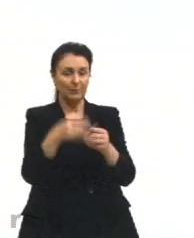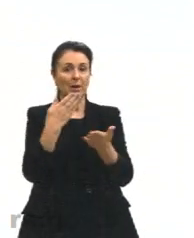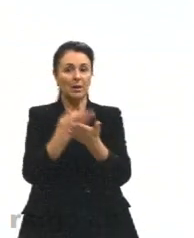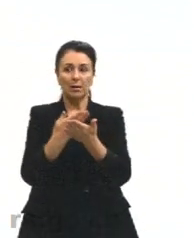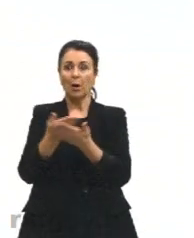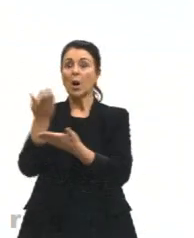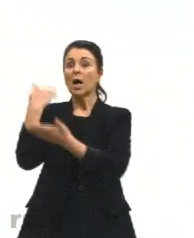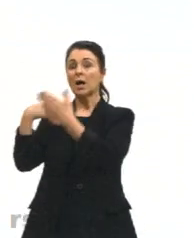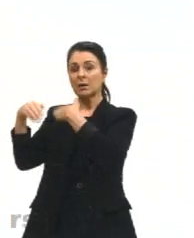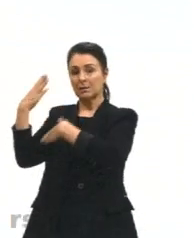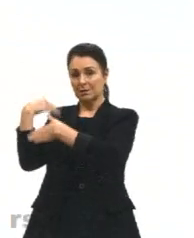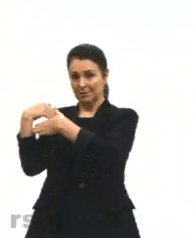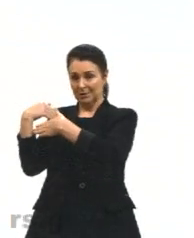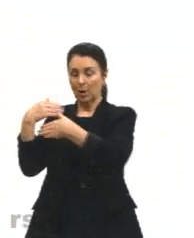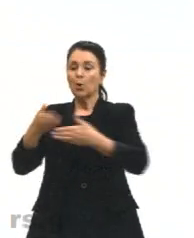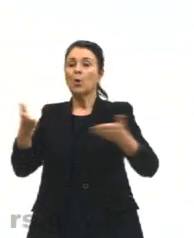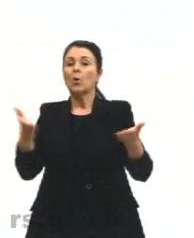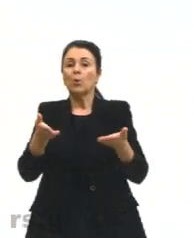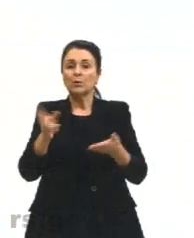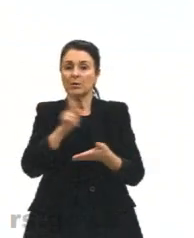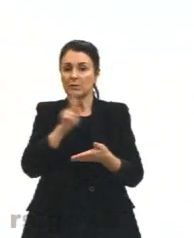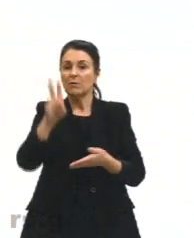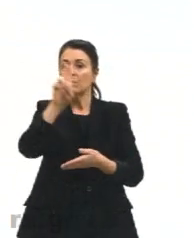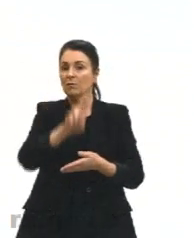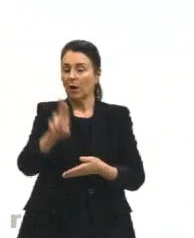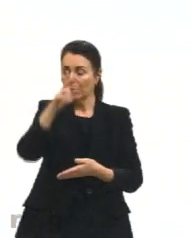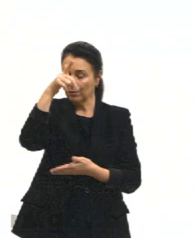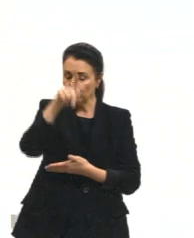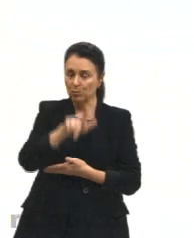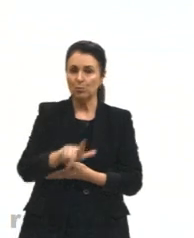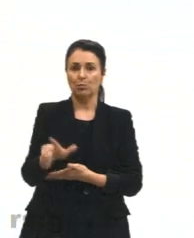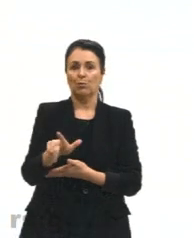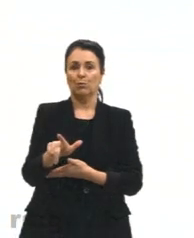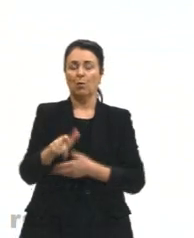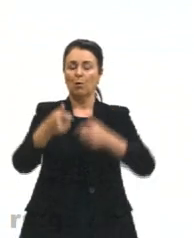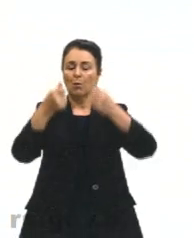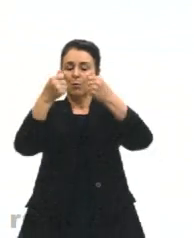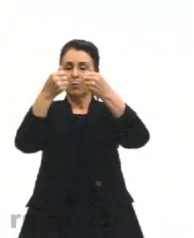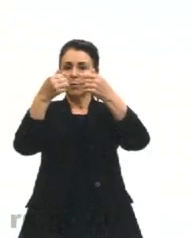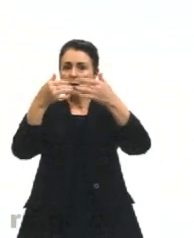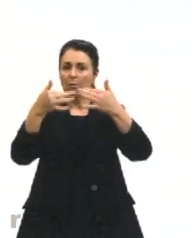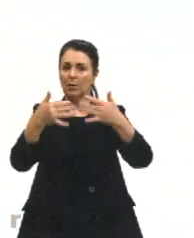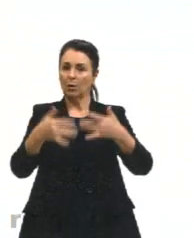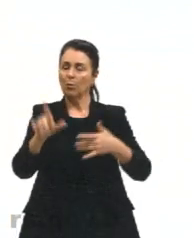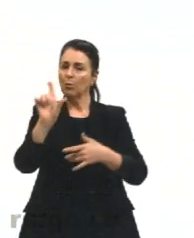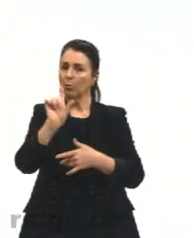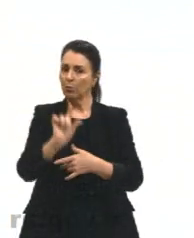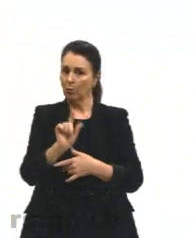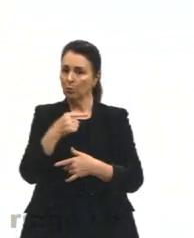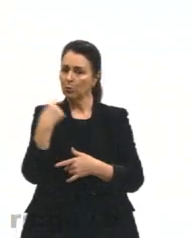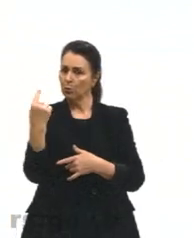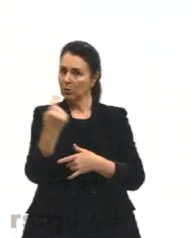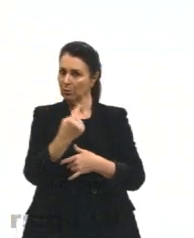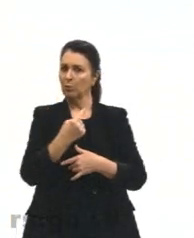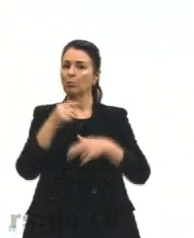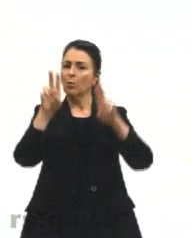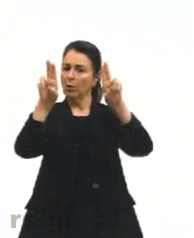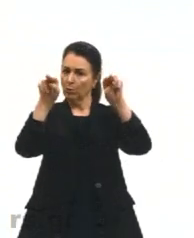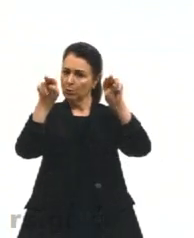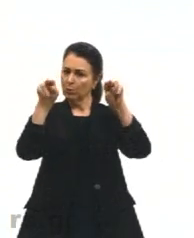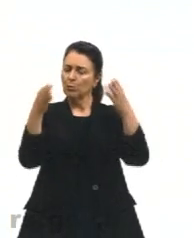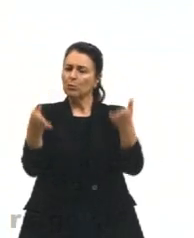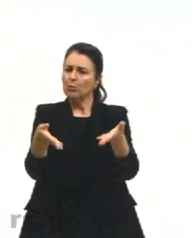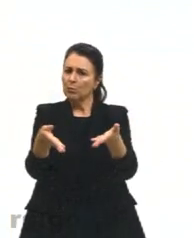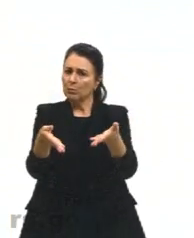anteriores né eu vou retomar ele porque a gente precisa dele para falar né Um pouquinho sobre o nosso assunto de hoje